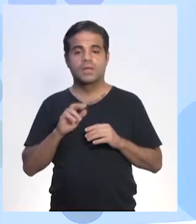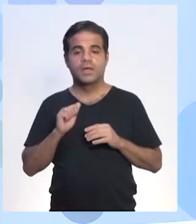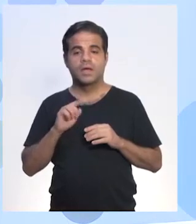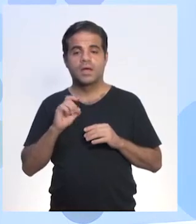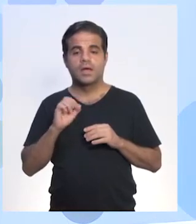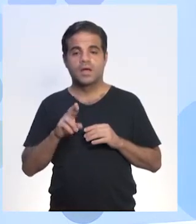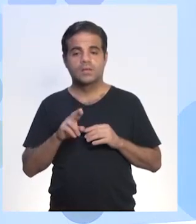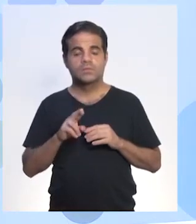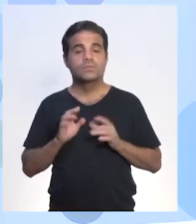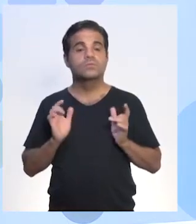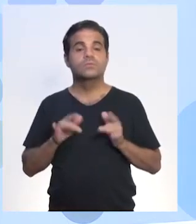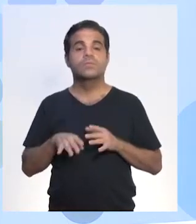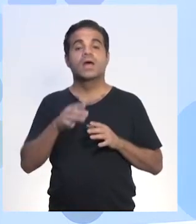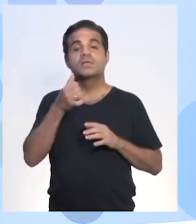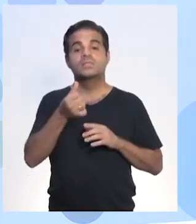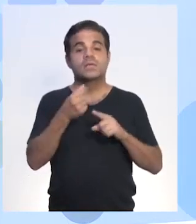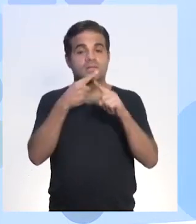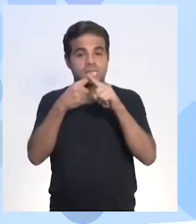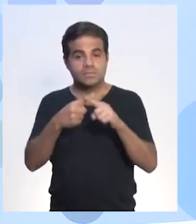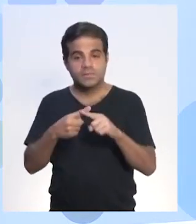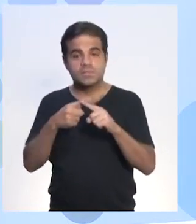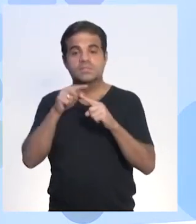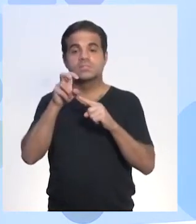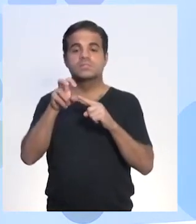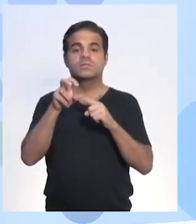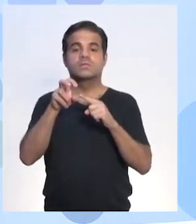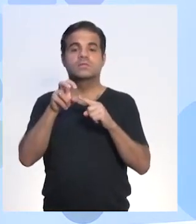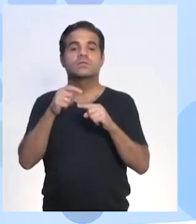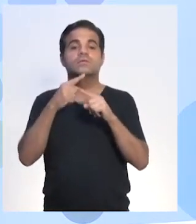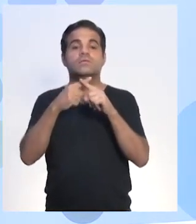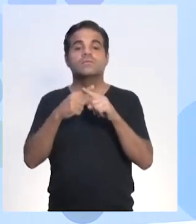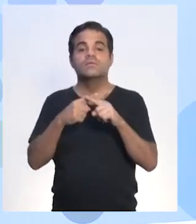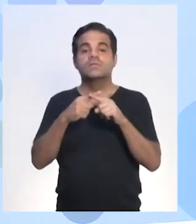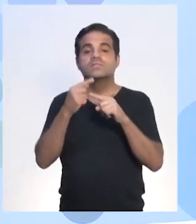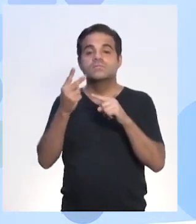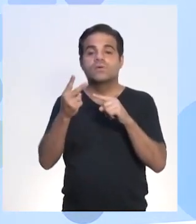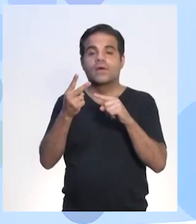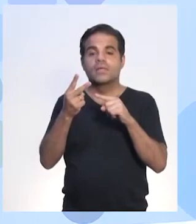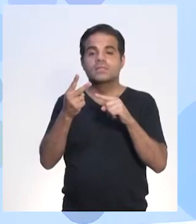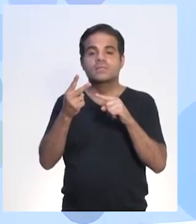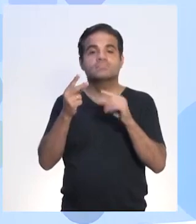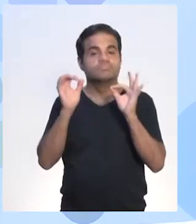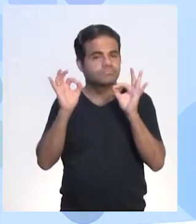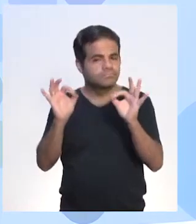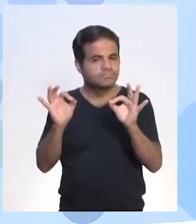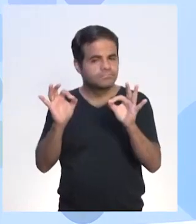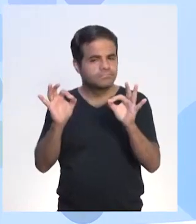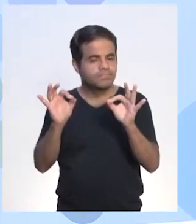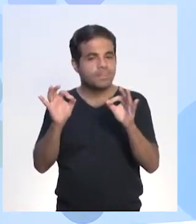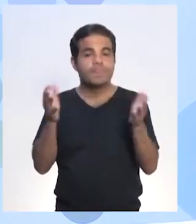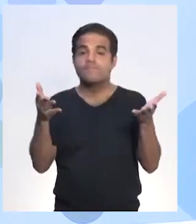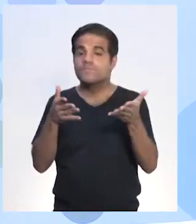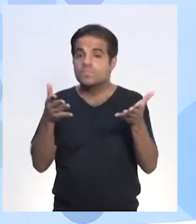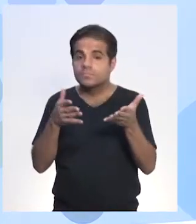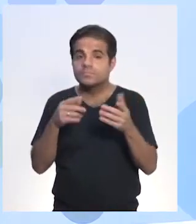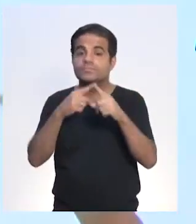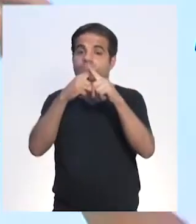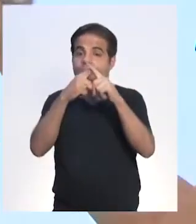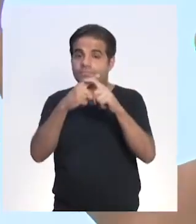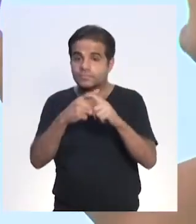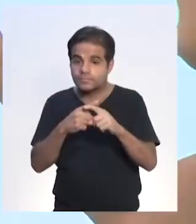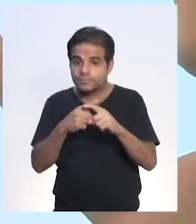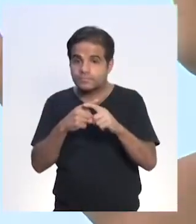sobrar 6 vezes 5 vezes 2, correto? E agora a gente